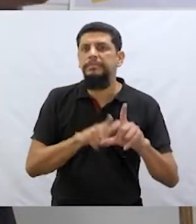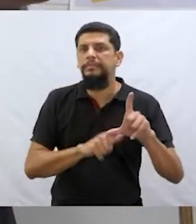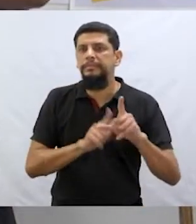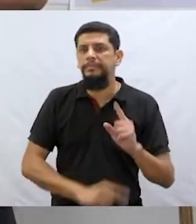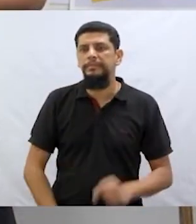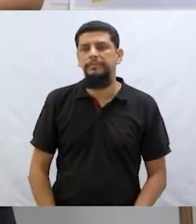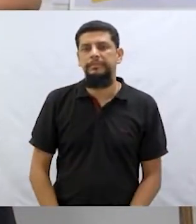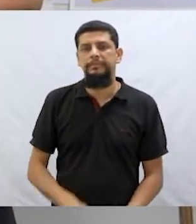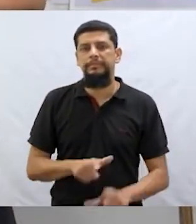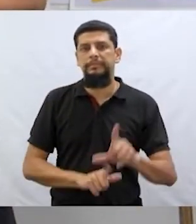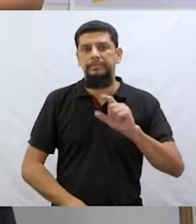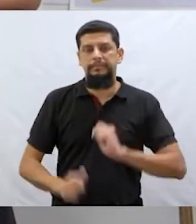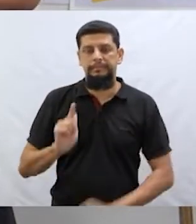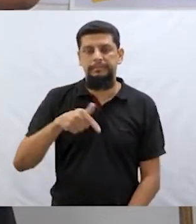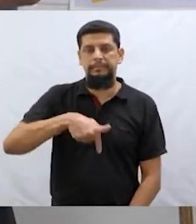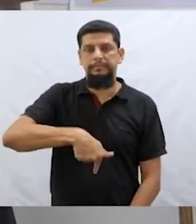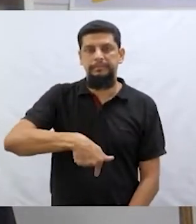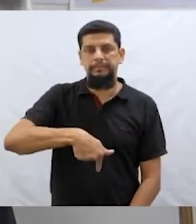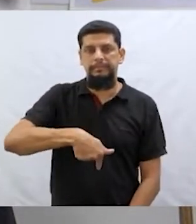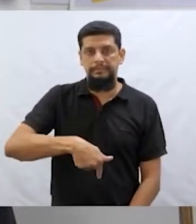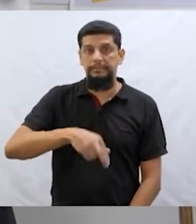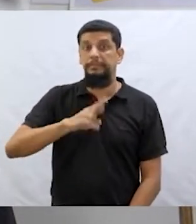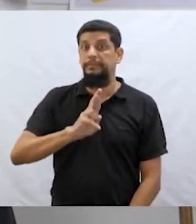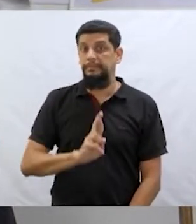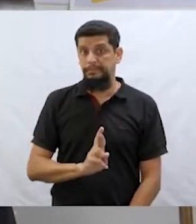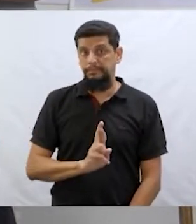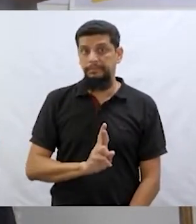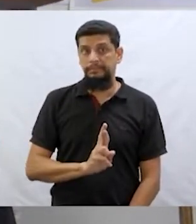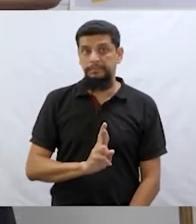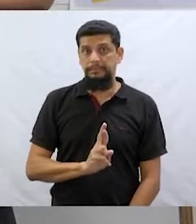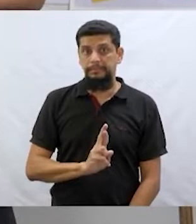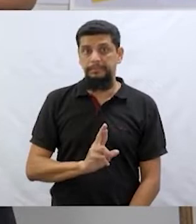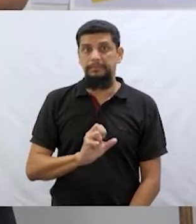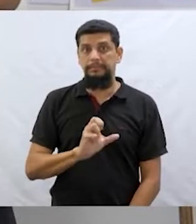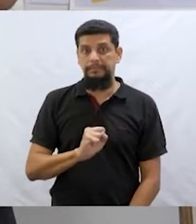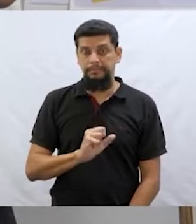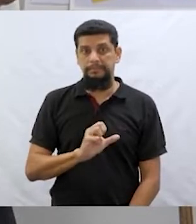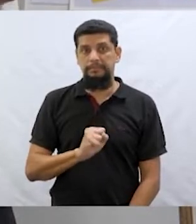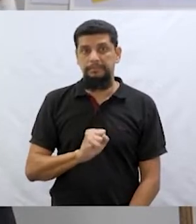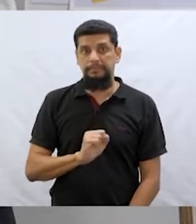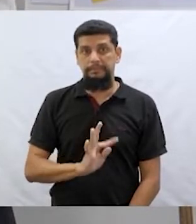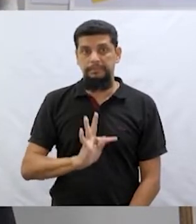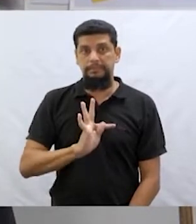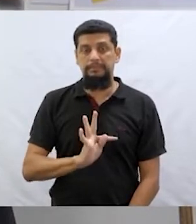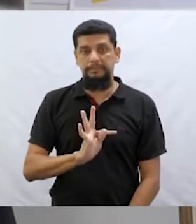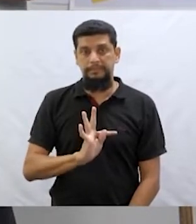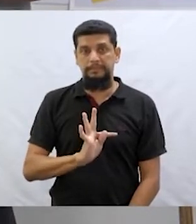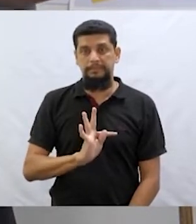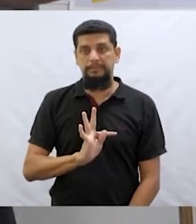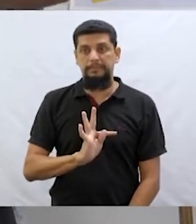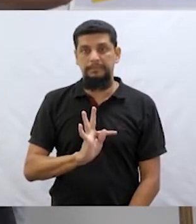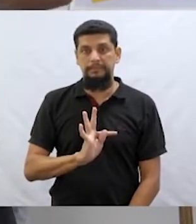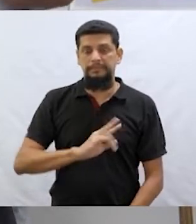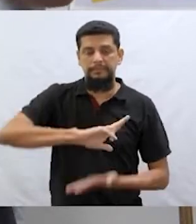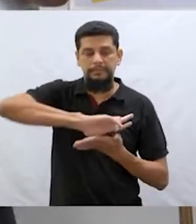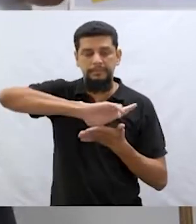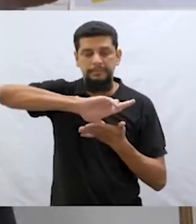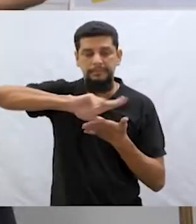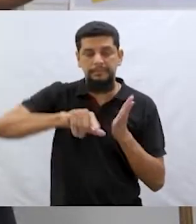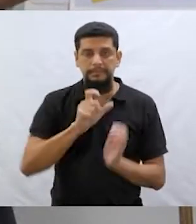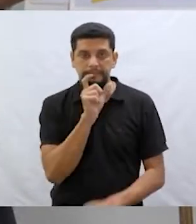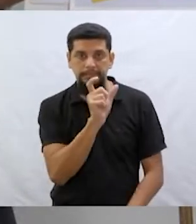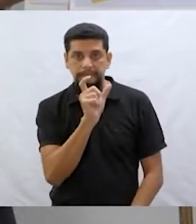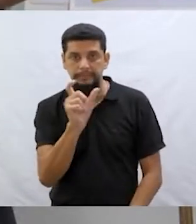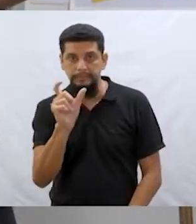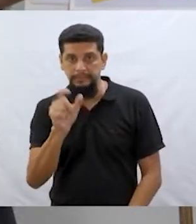eram? Nós trabalhamos com a letra Q, com a letra R, letra S, letra T, em